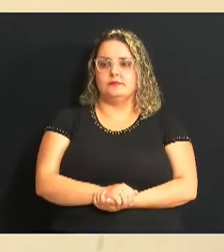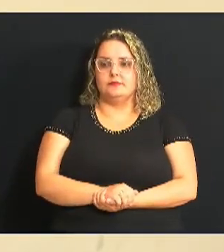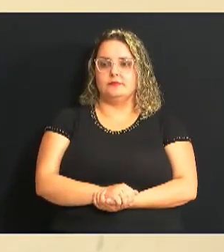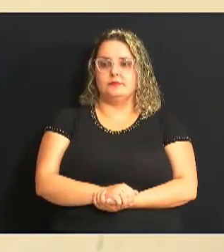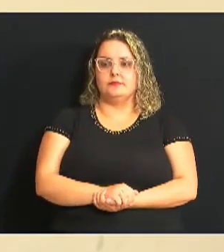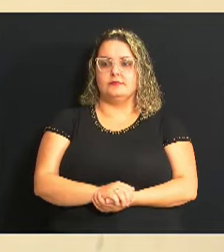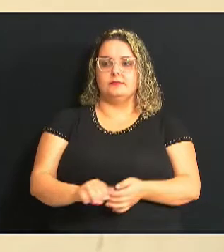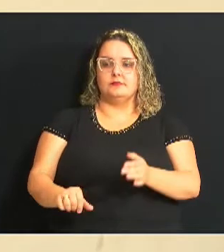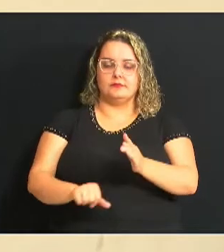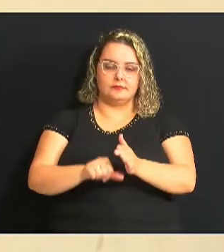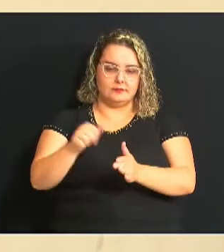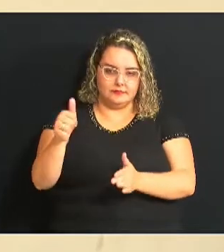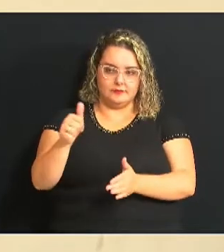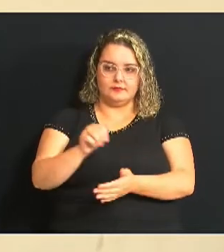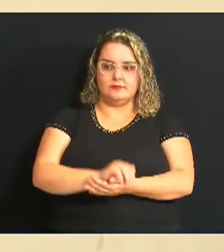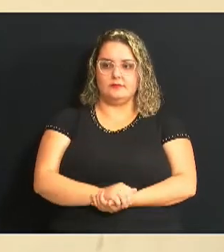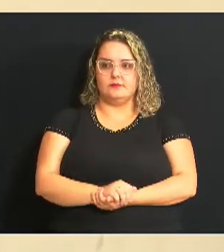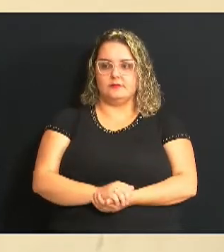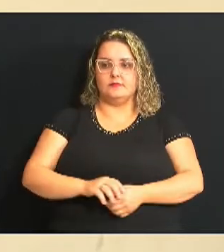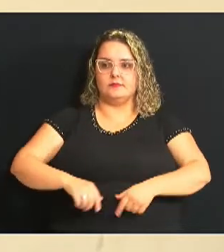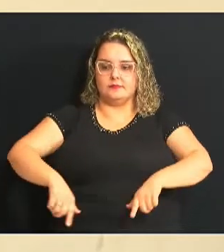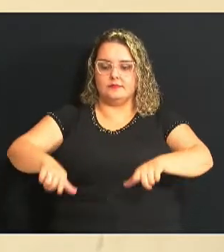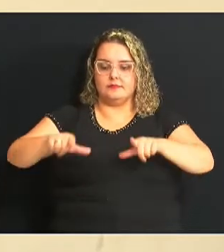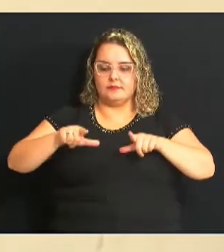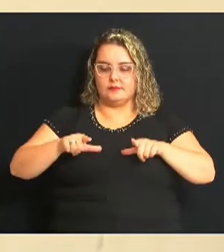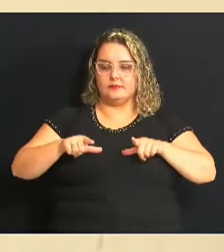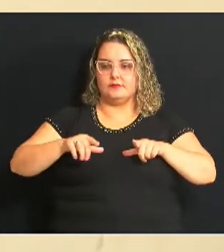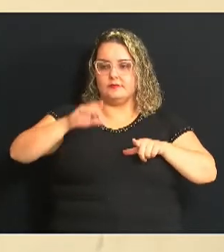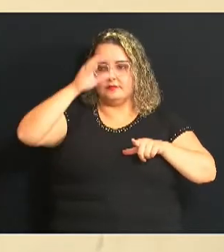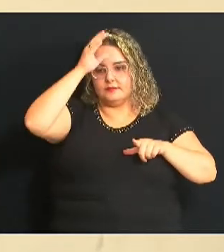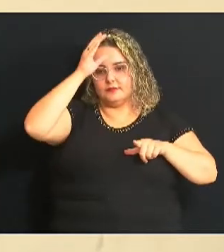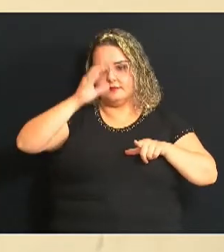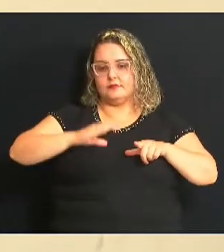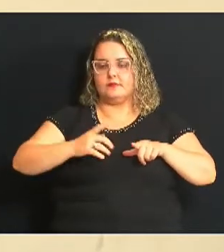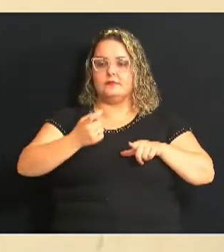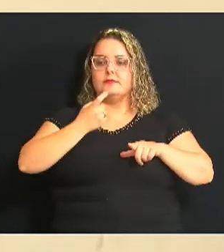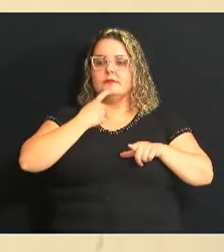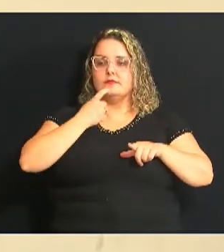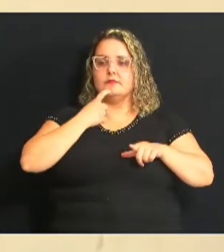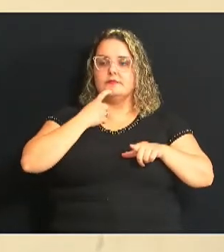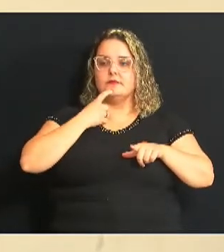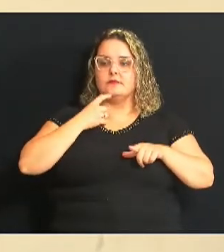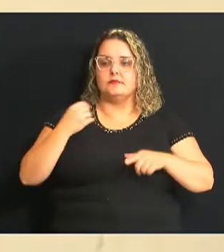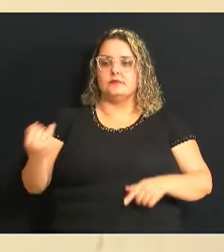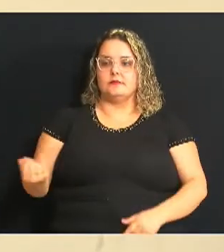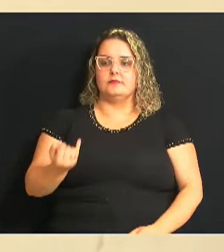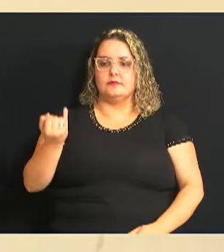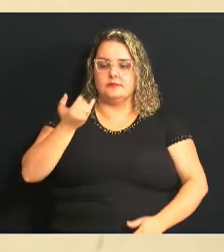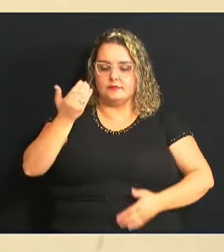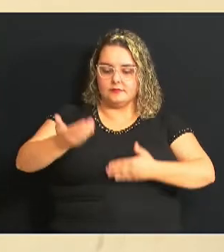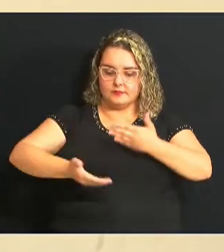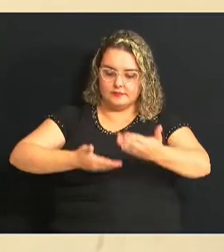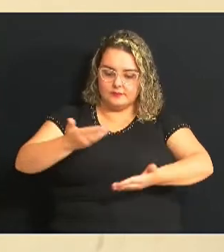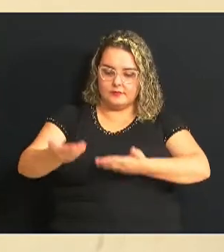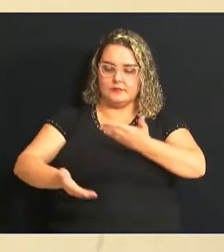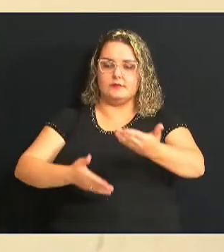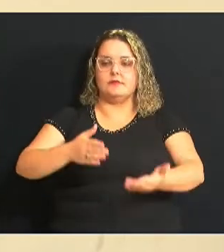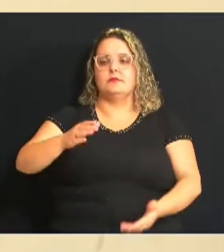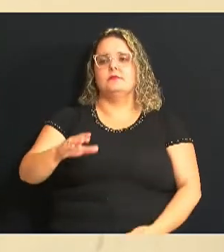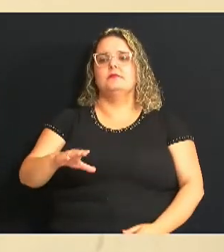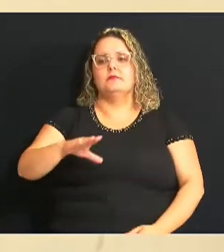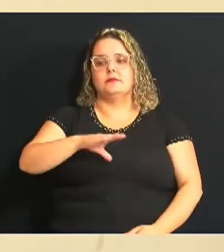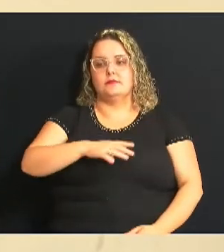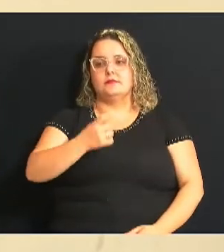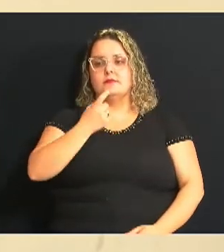Recebe, primeiramente, o título de cidadão campineiro pelos relevantes serviços prestados ao